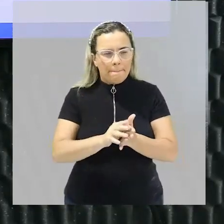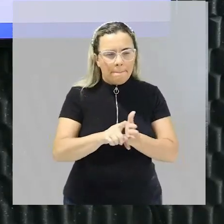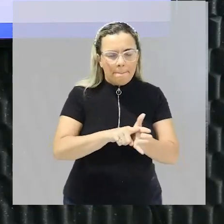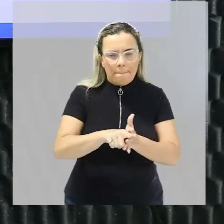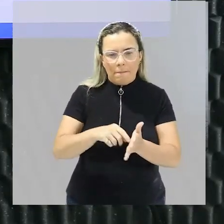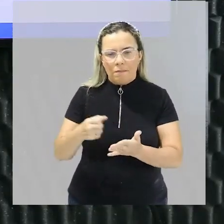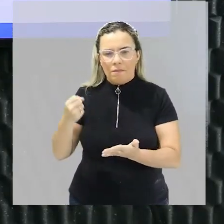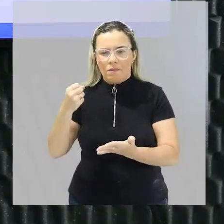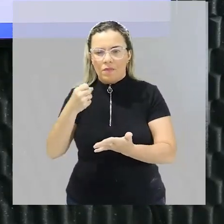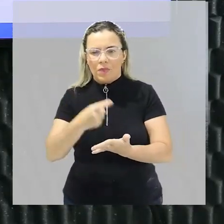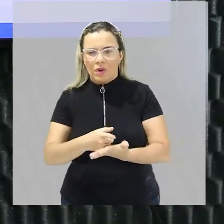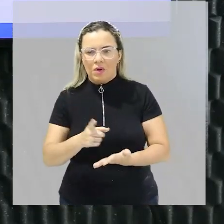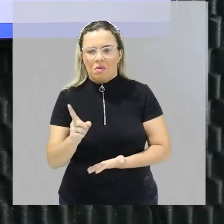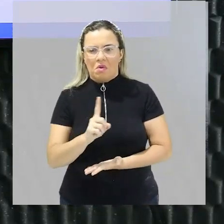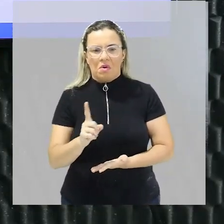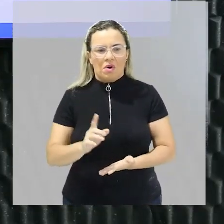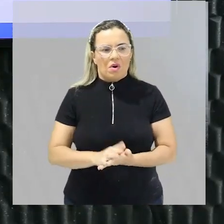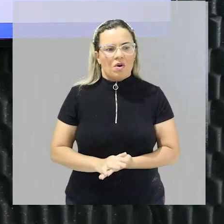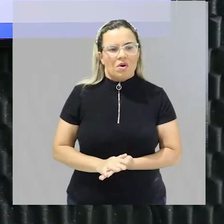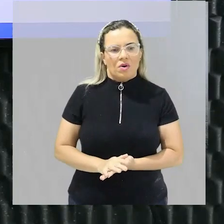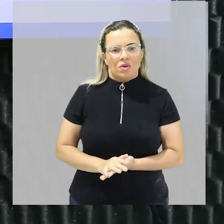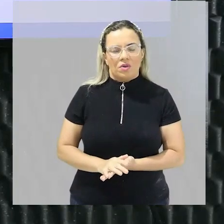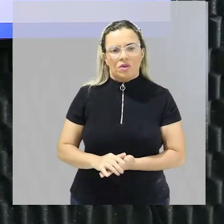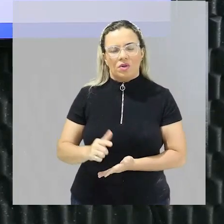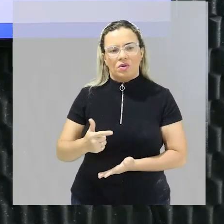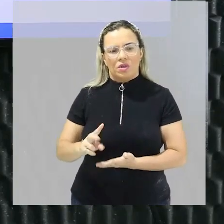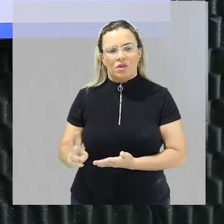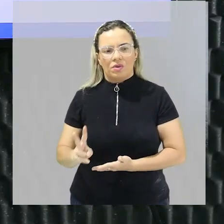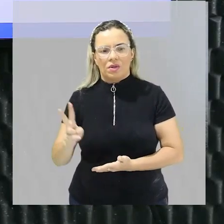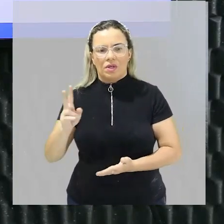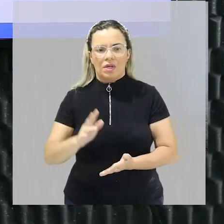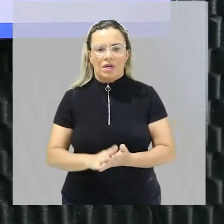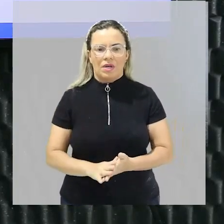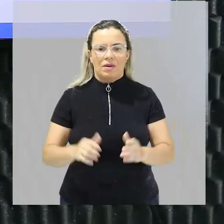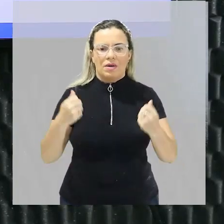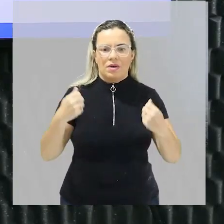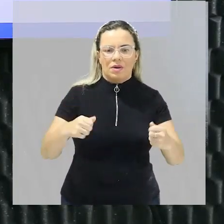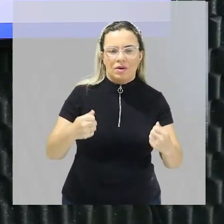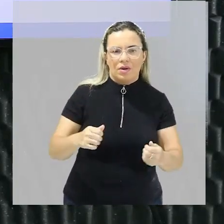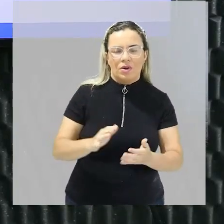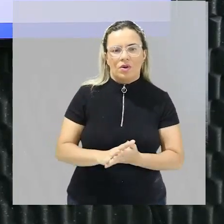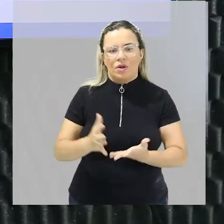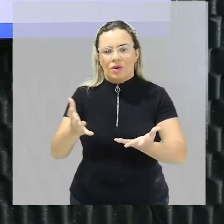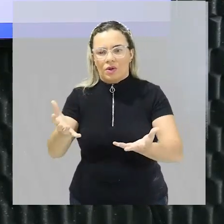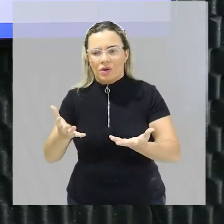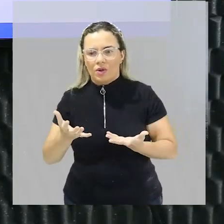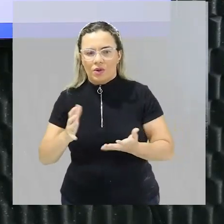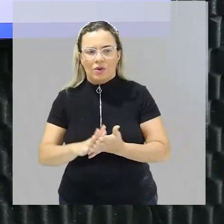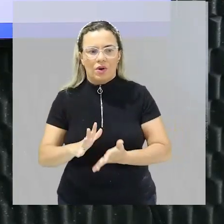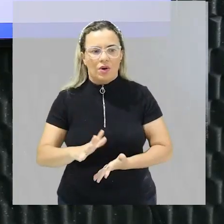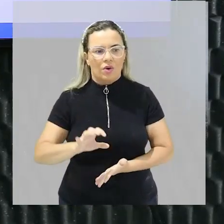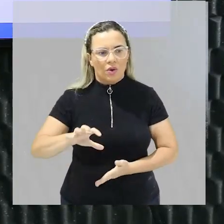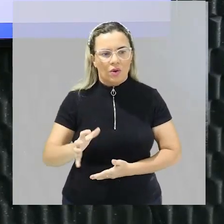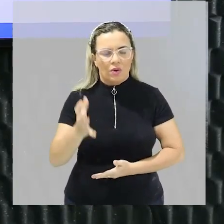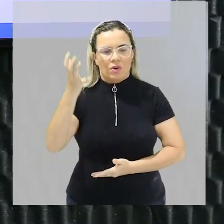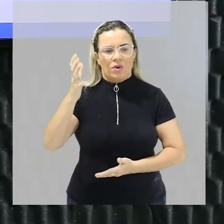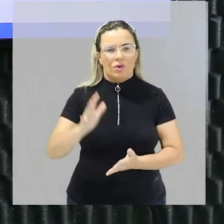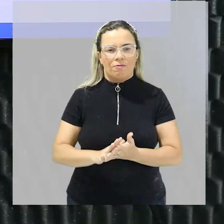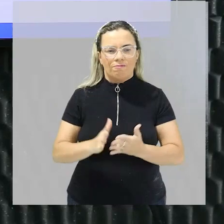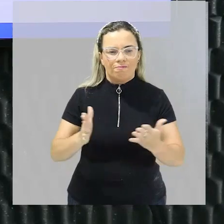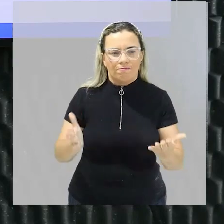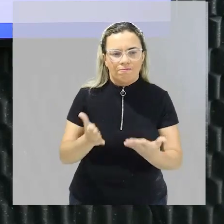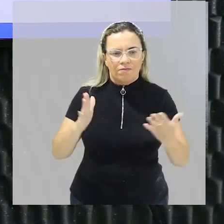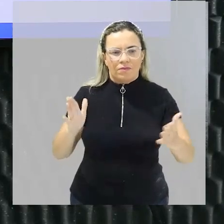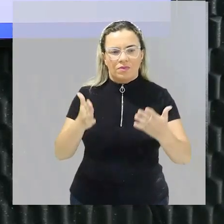vale mais. É preciso exercitar a demanda, exercitar o acontecimento, provocá-lo, tá?